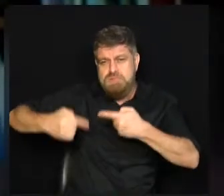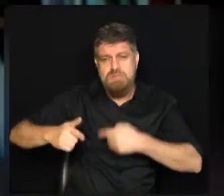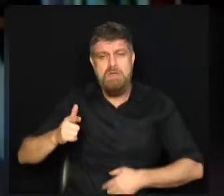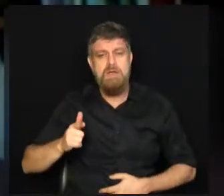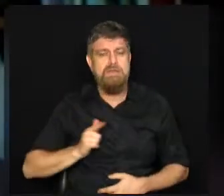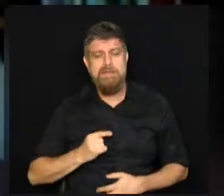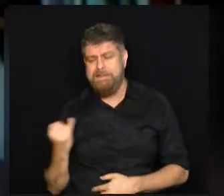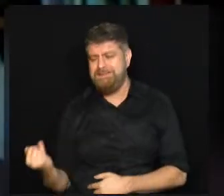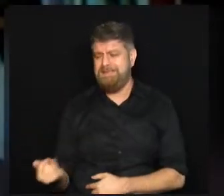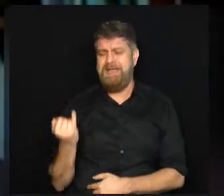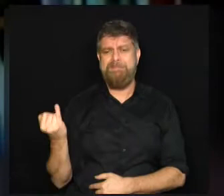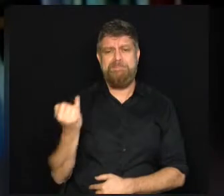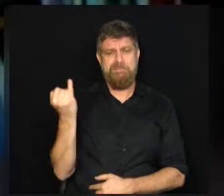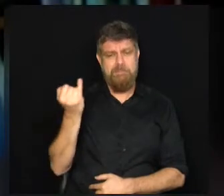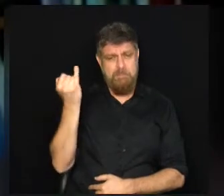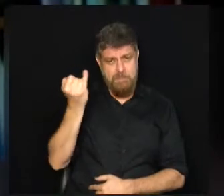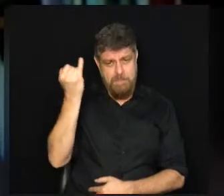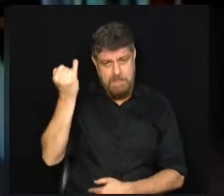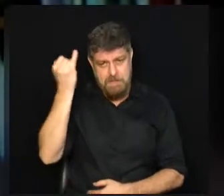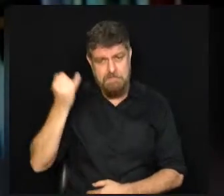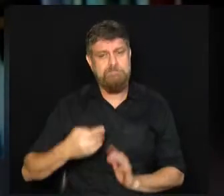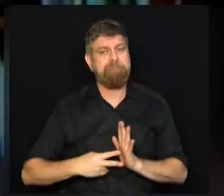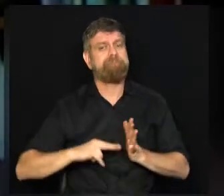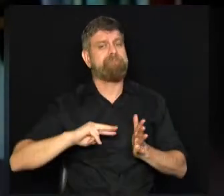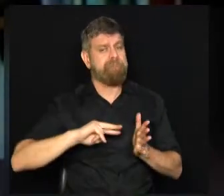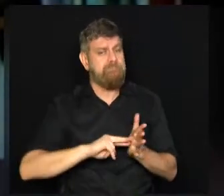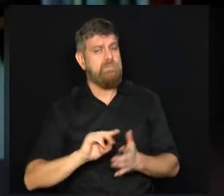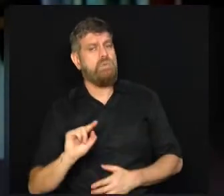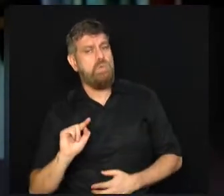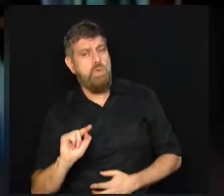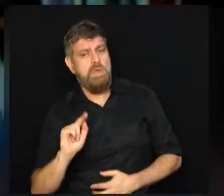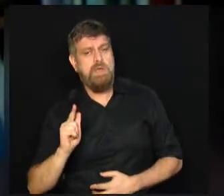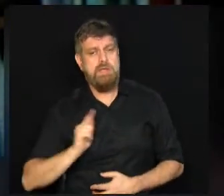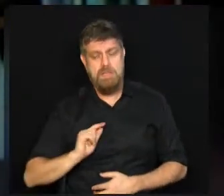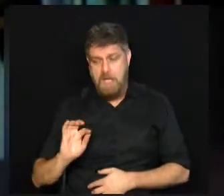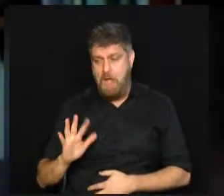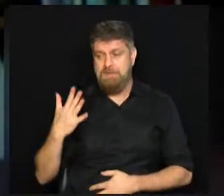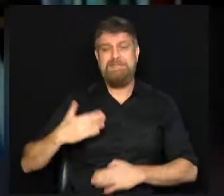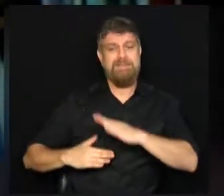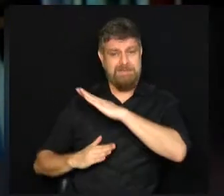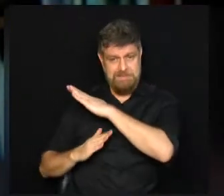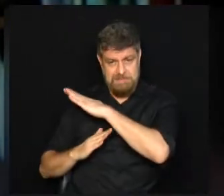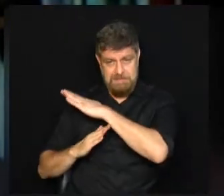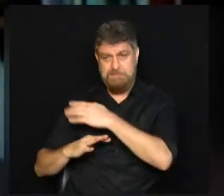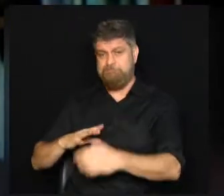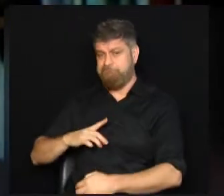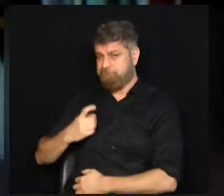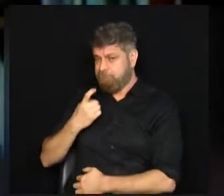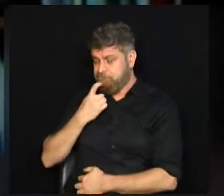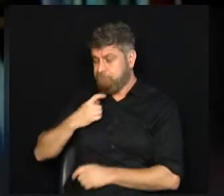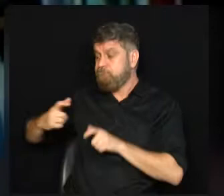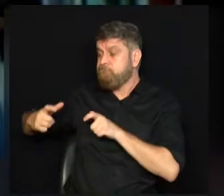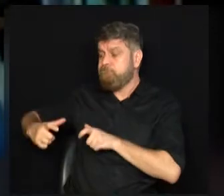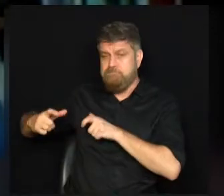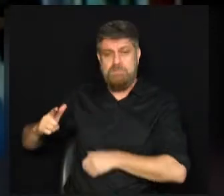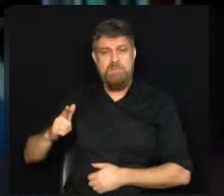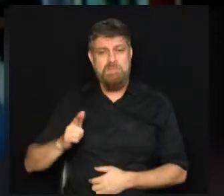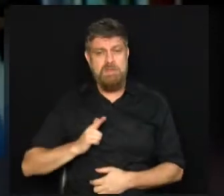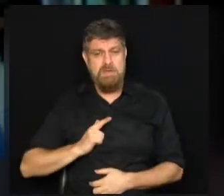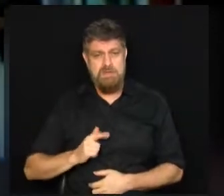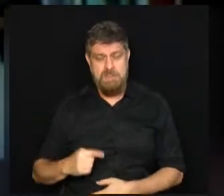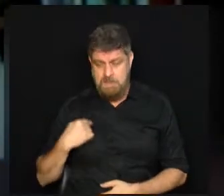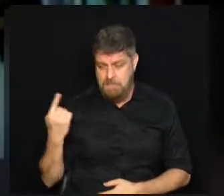de importante significado por ocorrer na Câmara Municipal de Campinas e por trazer para o